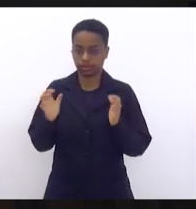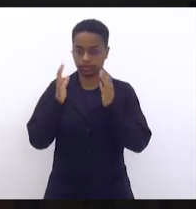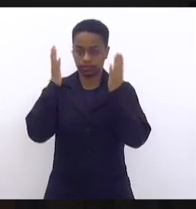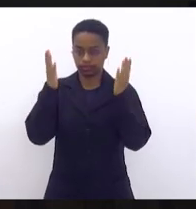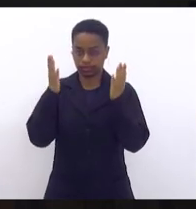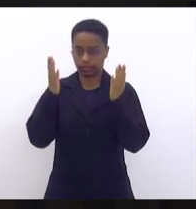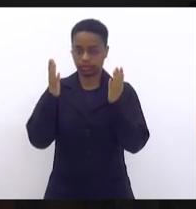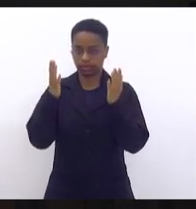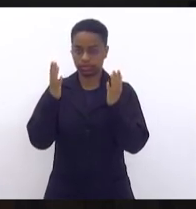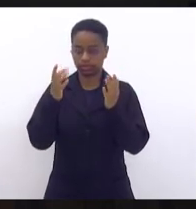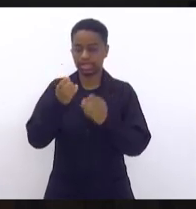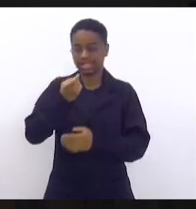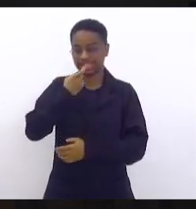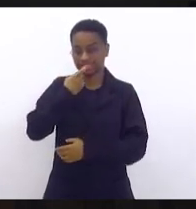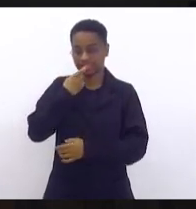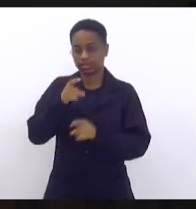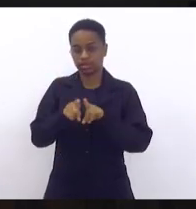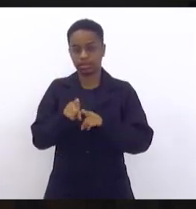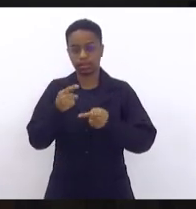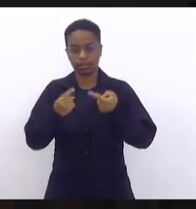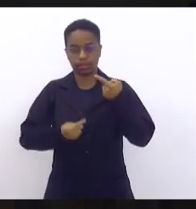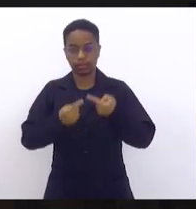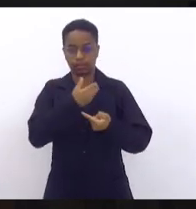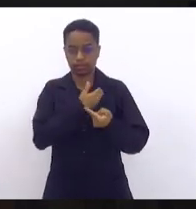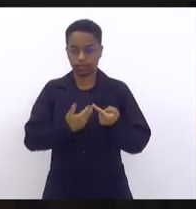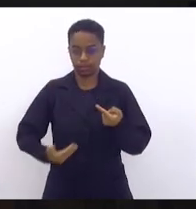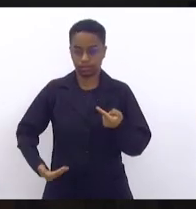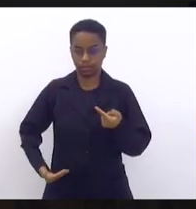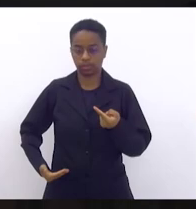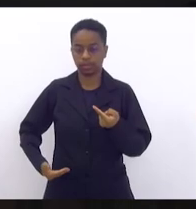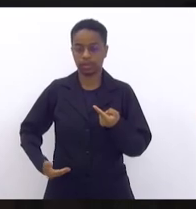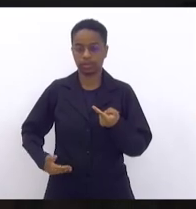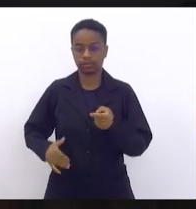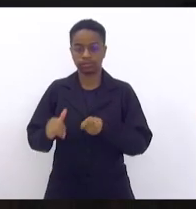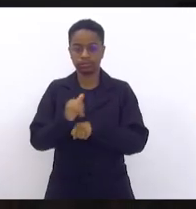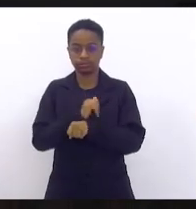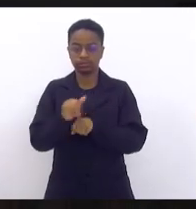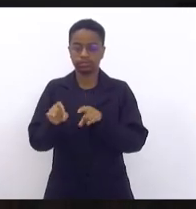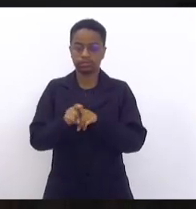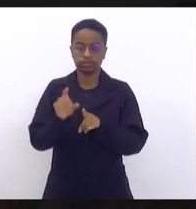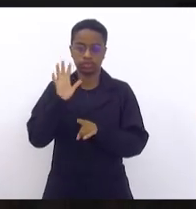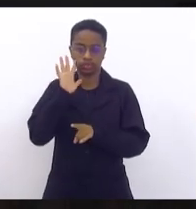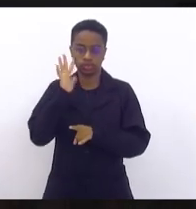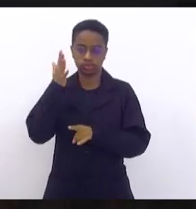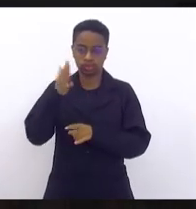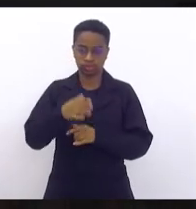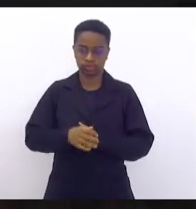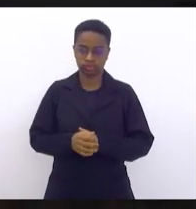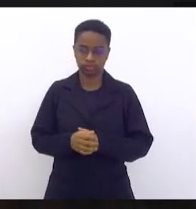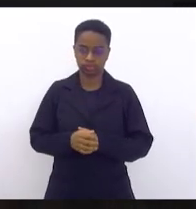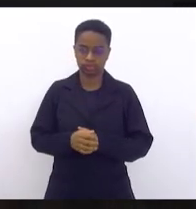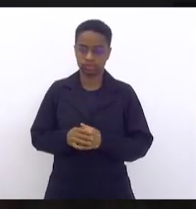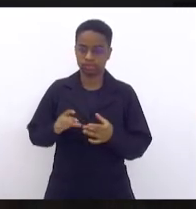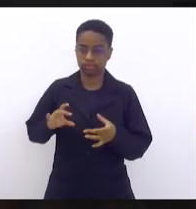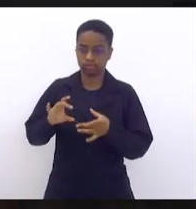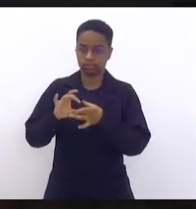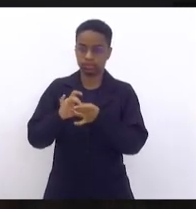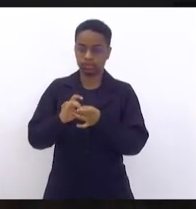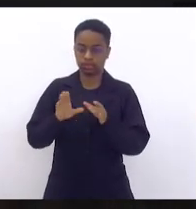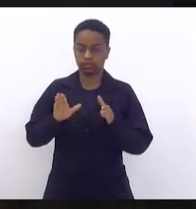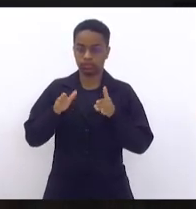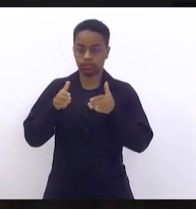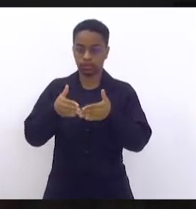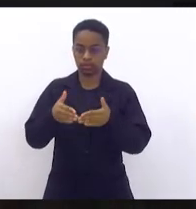plástico e políticas públicas alternativas e soluções uma parceria do fórum permanente